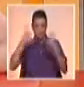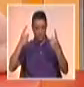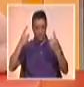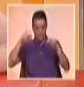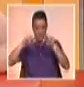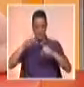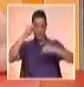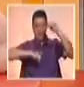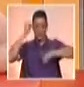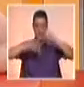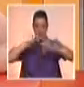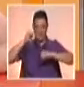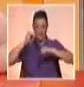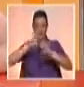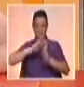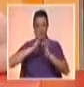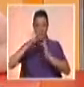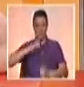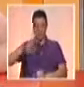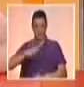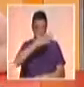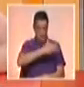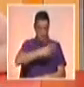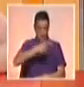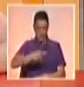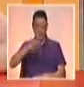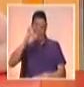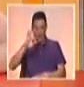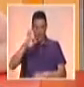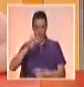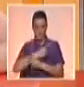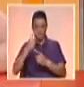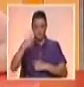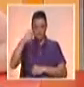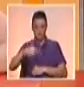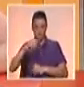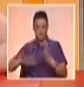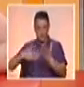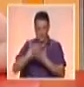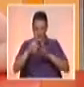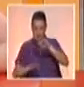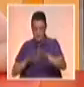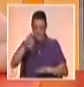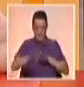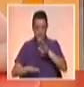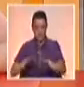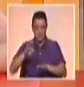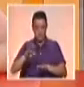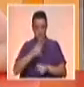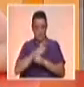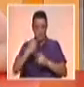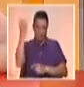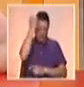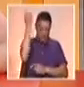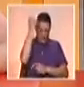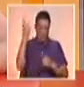uma gramática da língua gestual portuguesa, que é de 94, e estão estão-se a dar passos, querem teses de